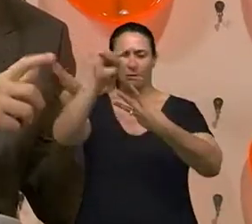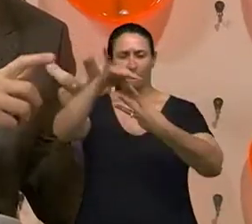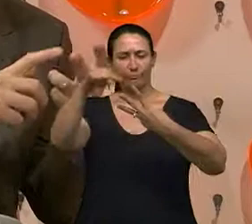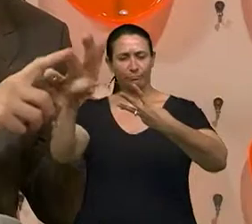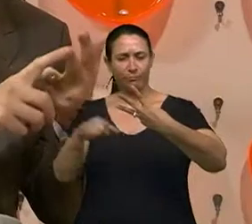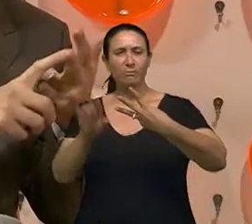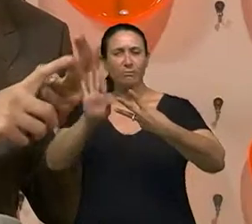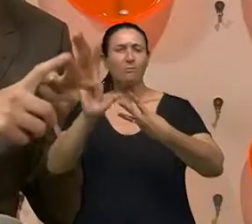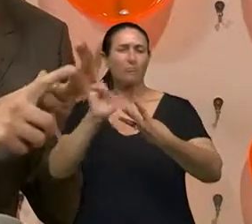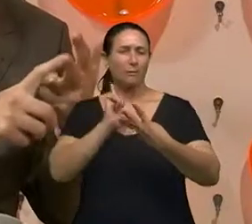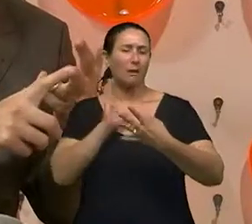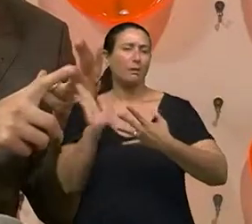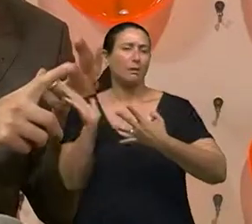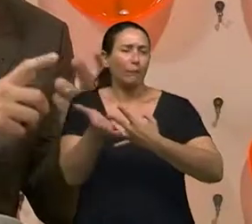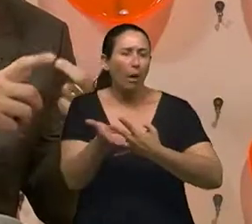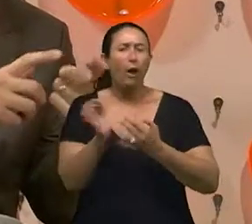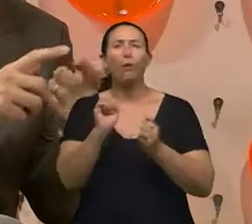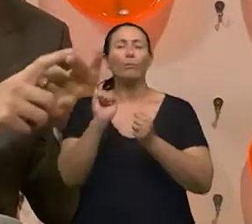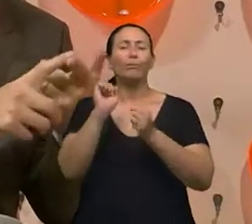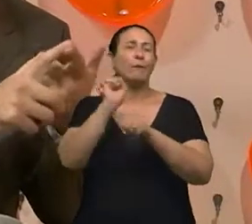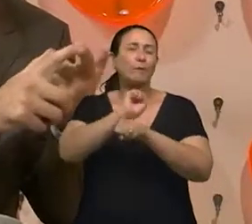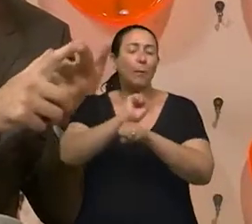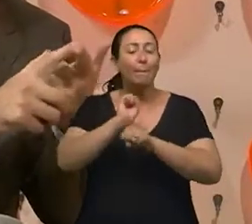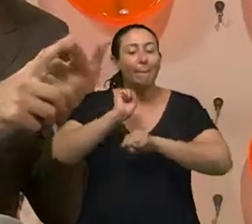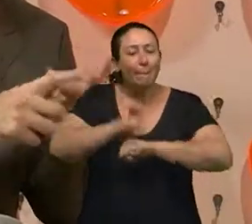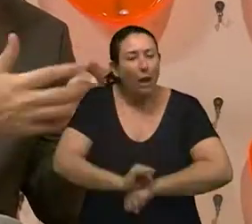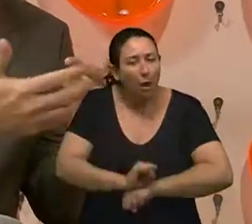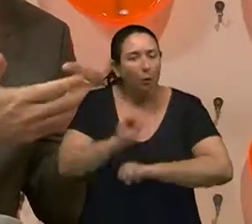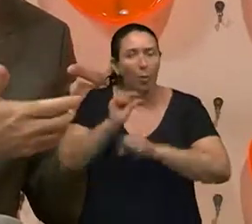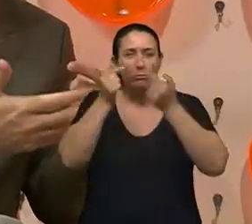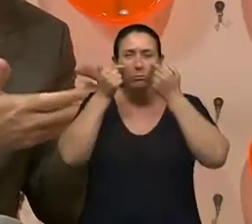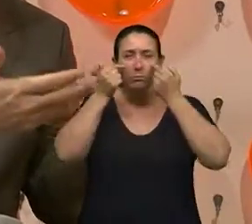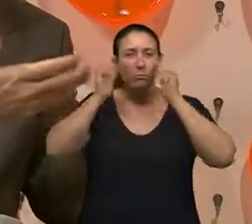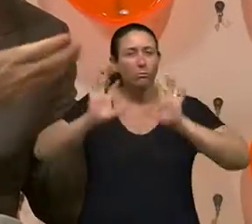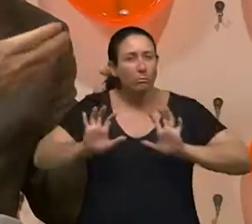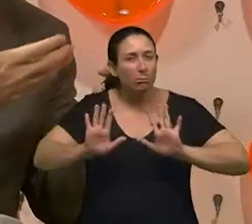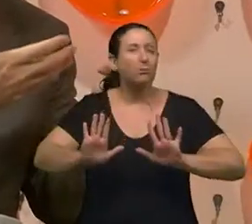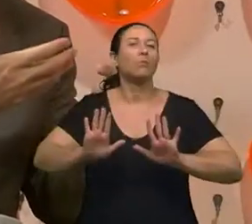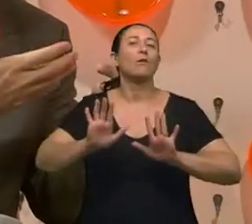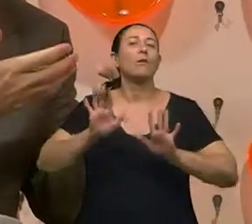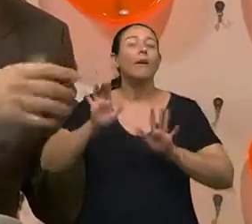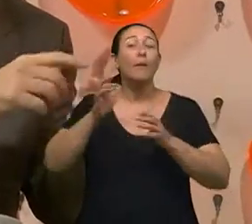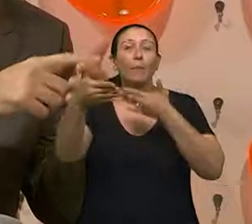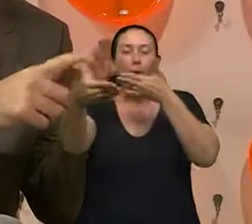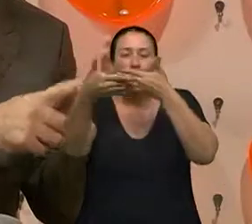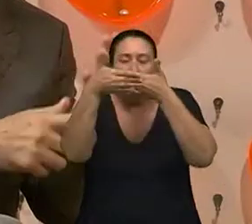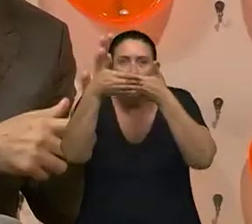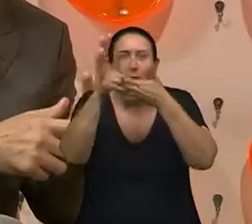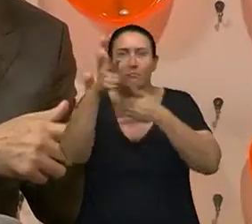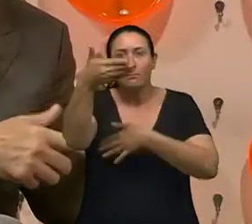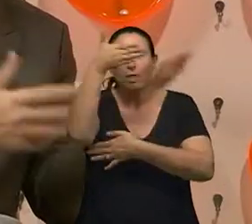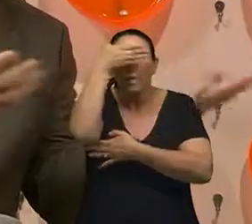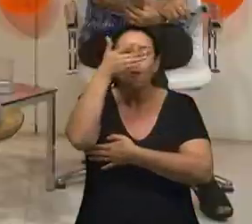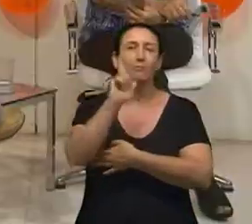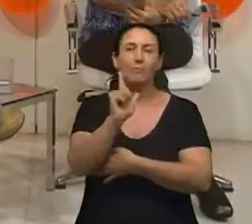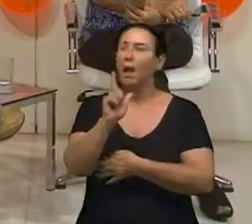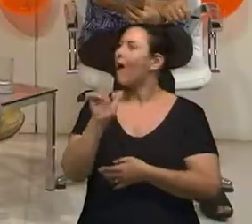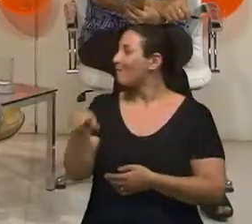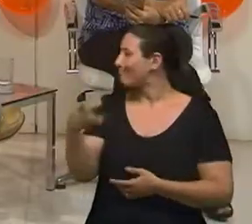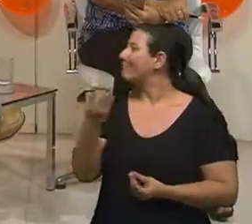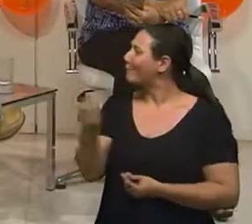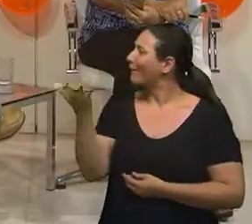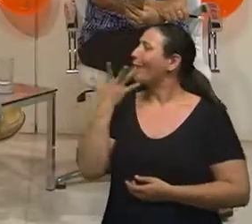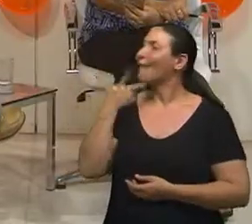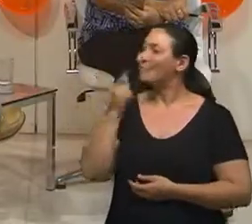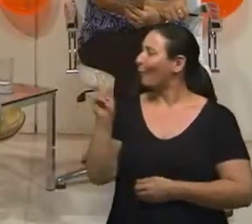com intervalo, a iluminação adequada e a distância de uso e não aproximar demais... Tudo que adolescentes e crianças não têm,